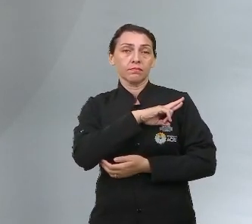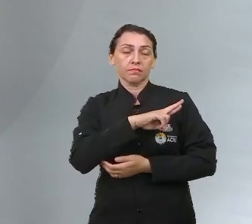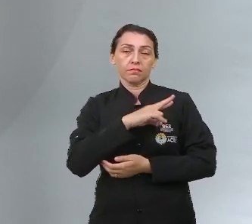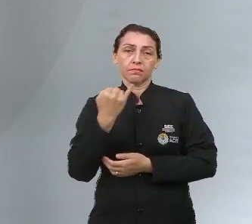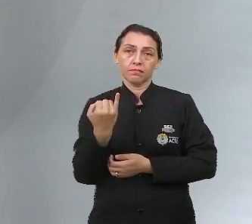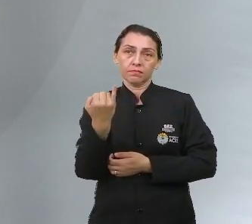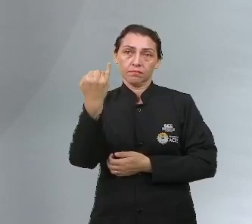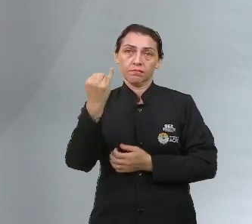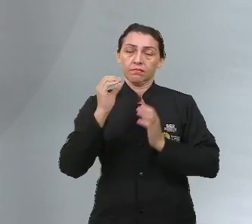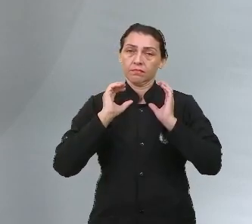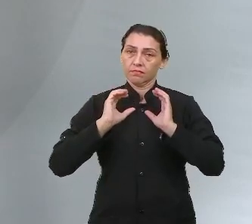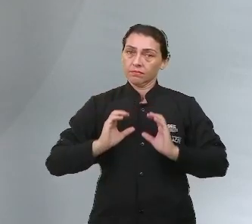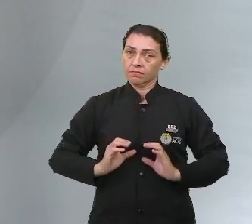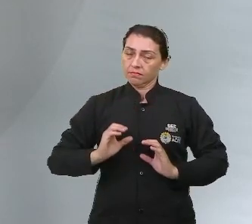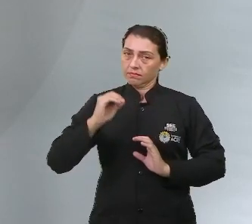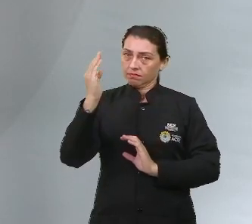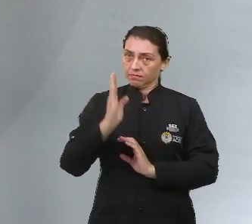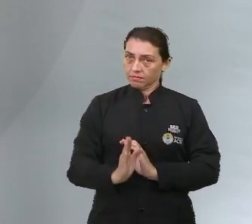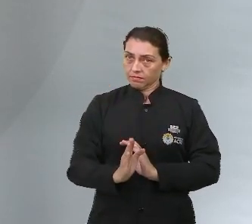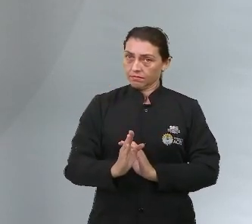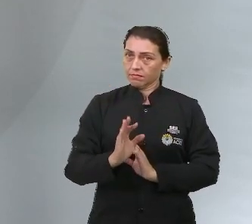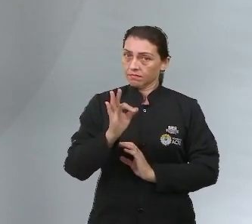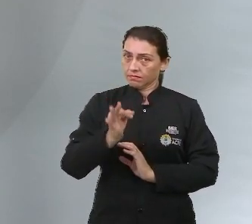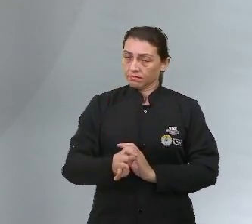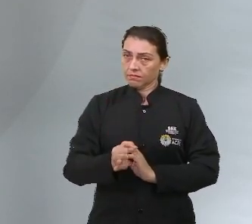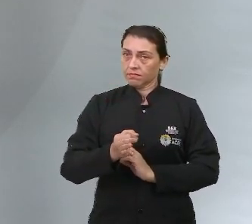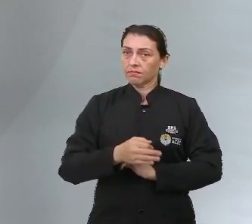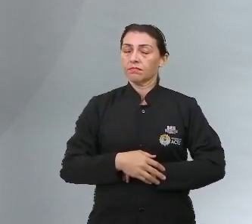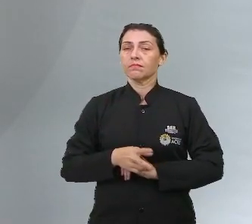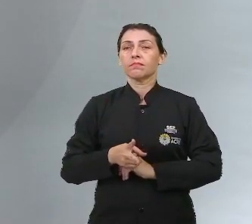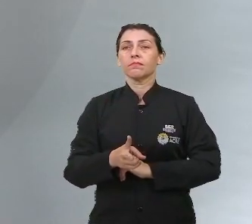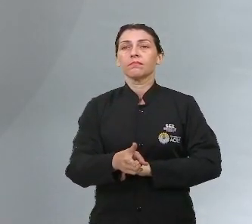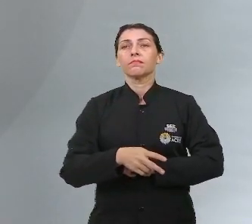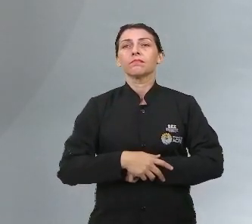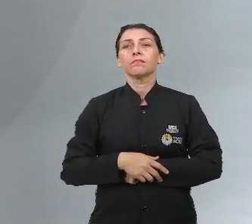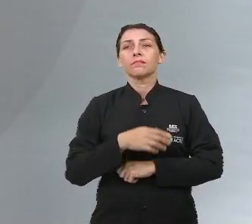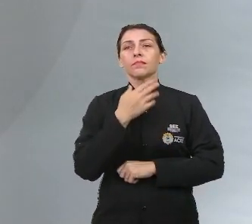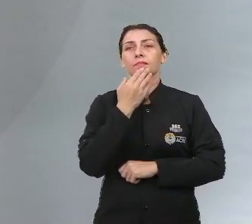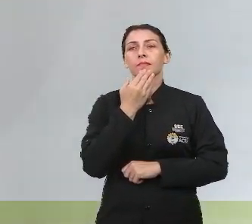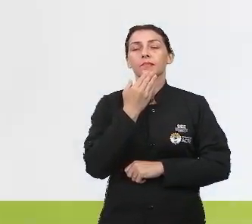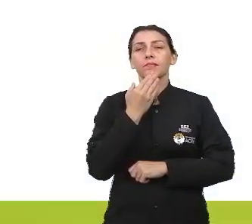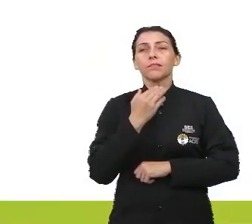fundamental como cidadão brasileiro, certo? Então, vamos continuar.